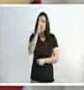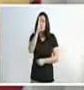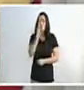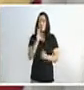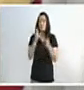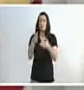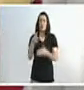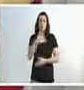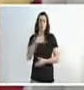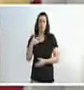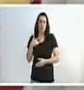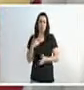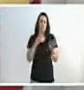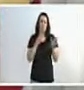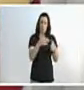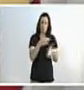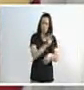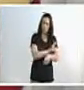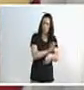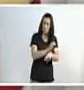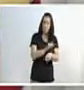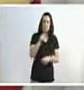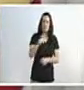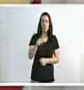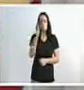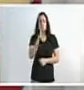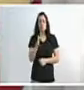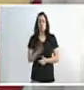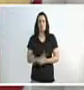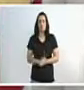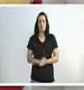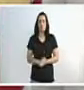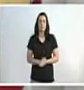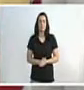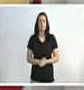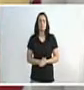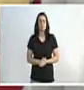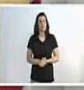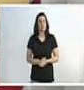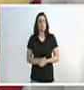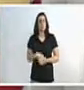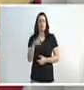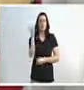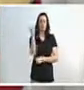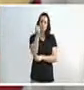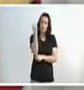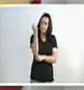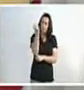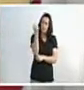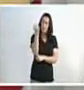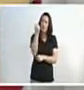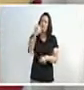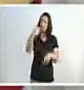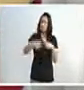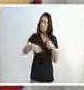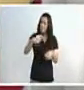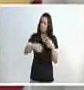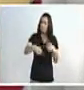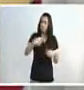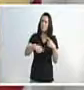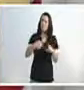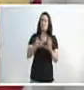na educação do nosso país. Então, acho que a gravidade com que estão se debatendo